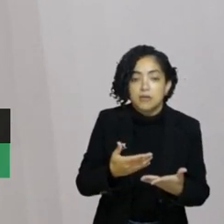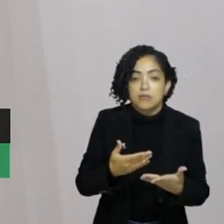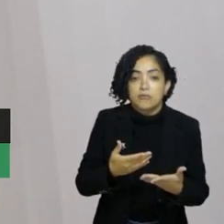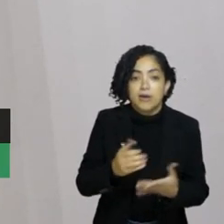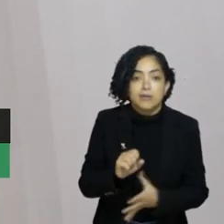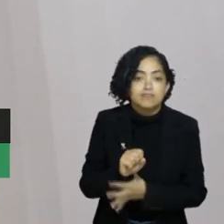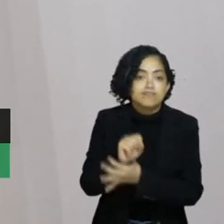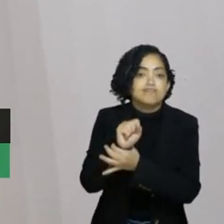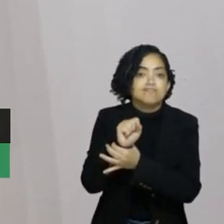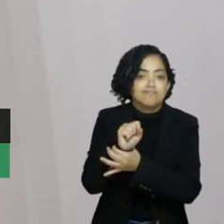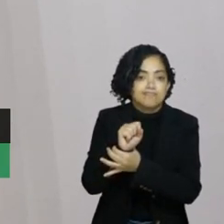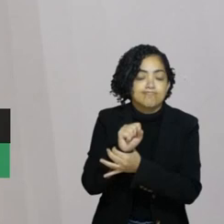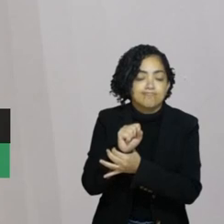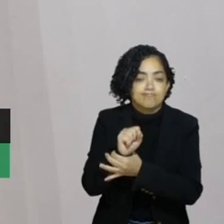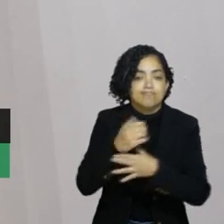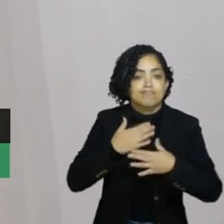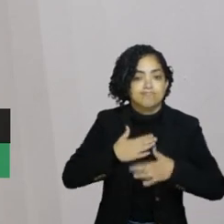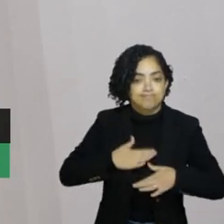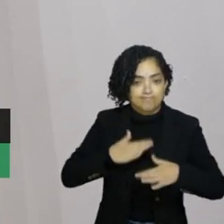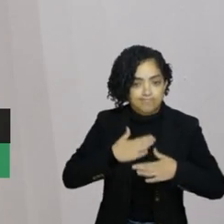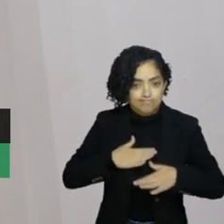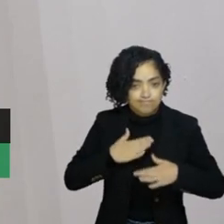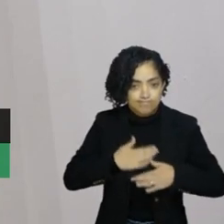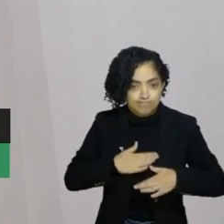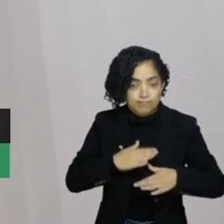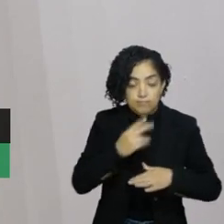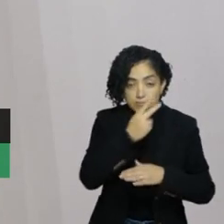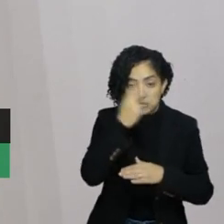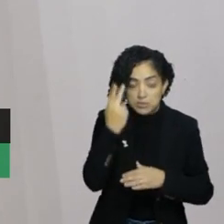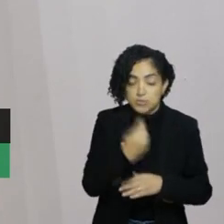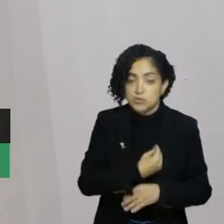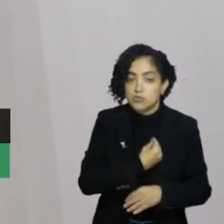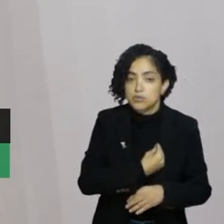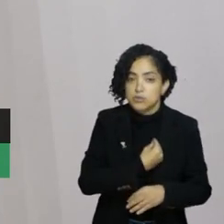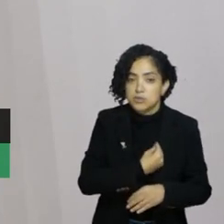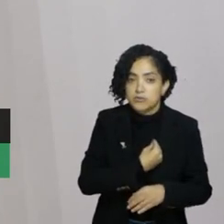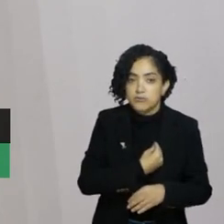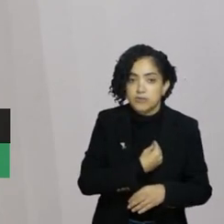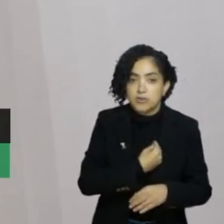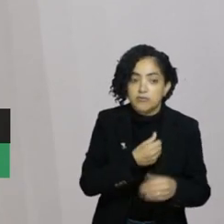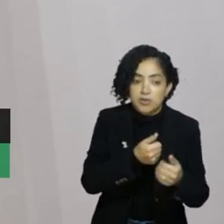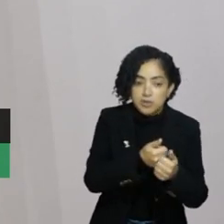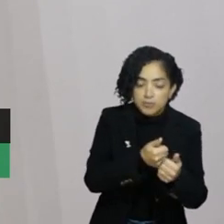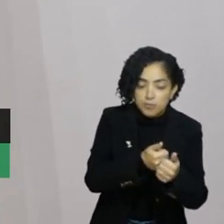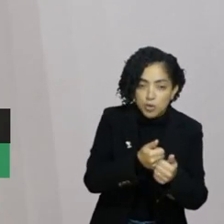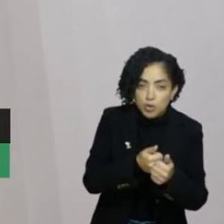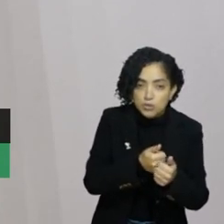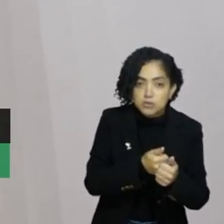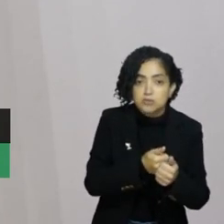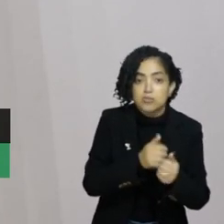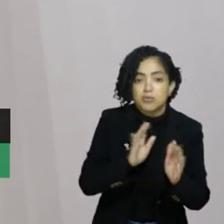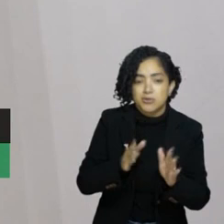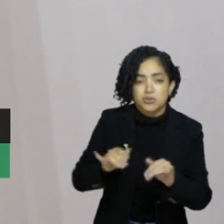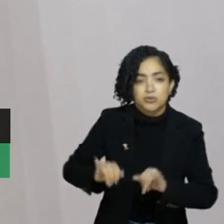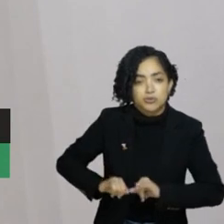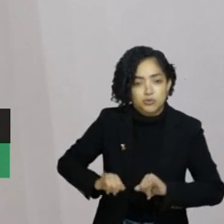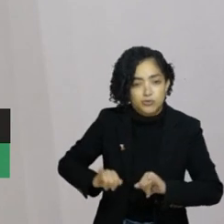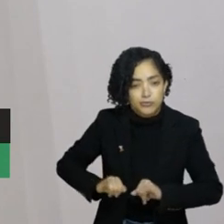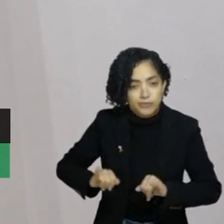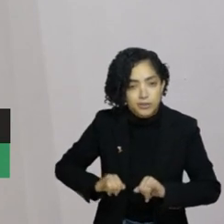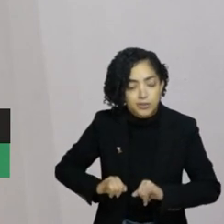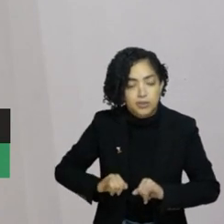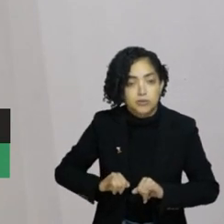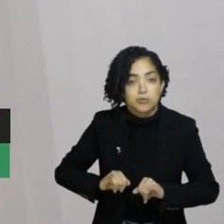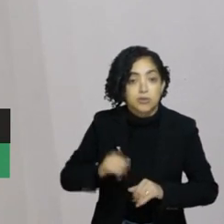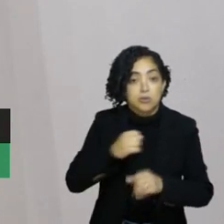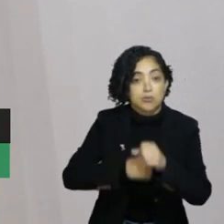Temos que garantir tranquilidade aos moradores desta região que sofreram tanto no ano passado.